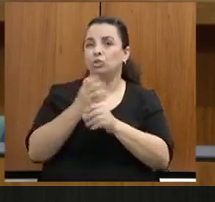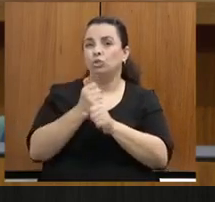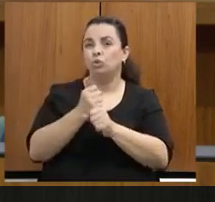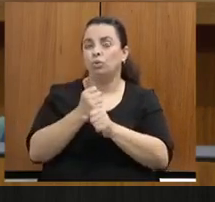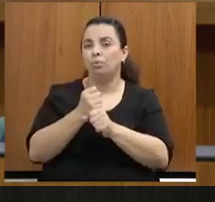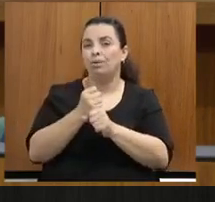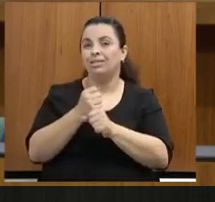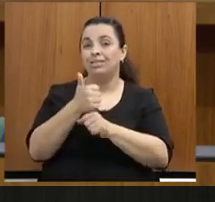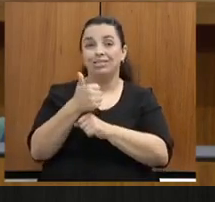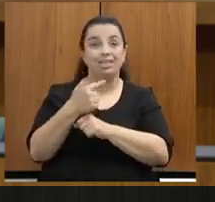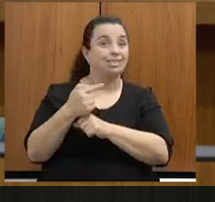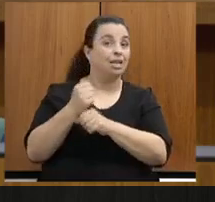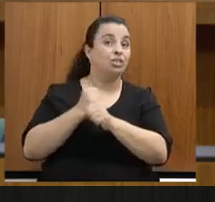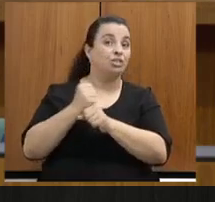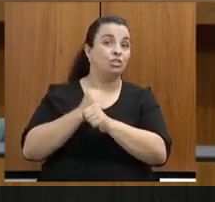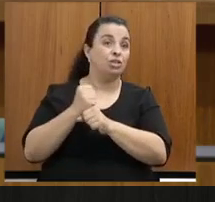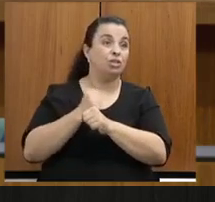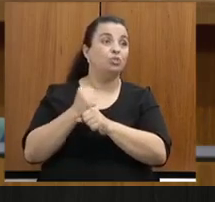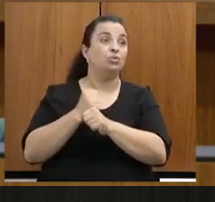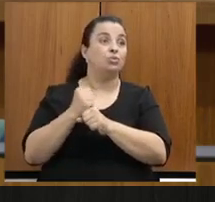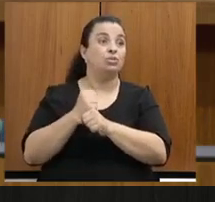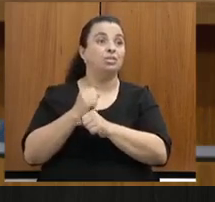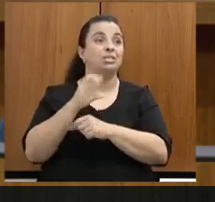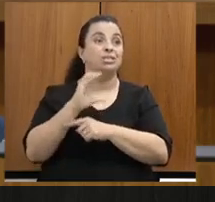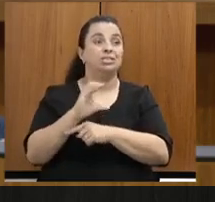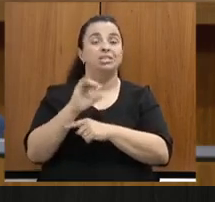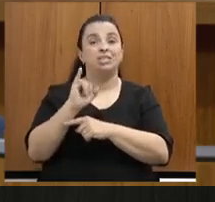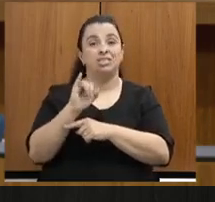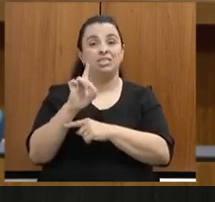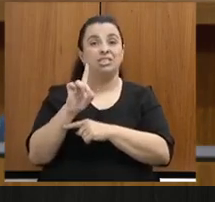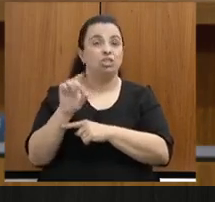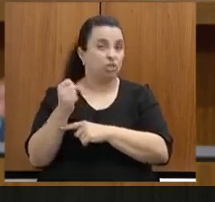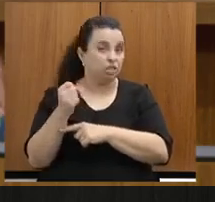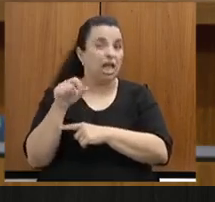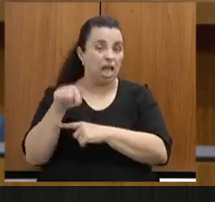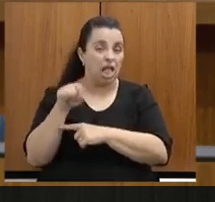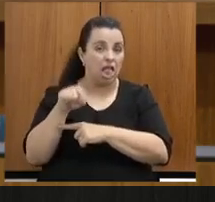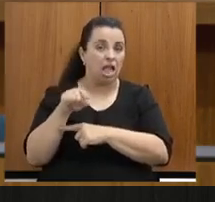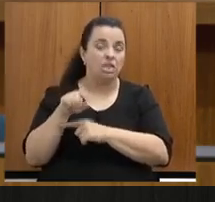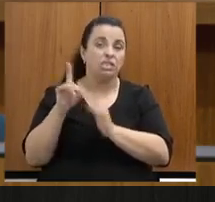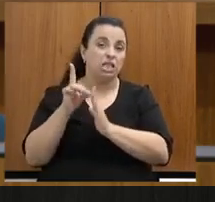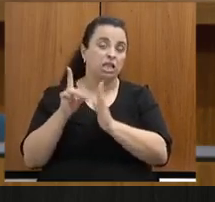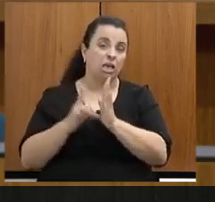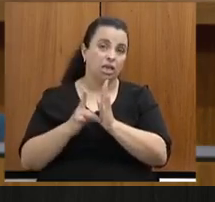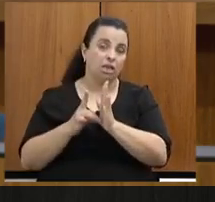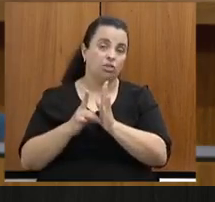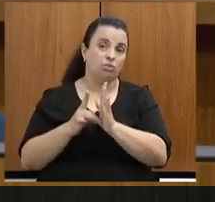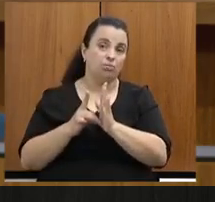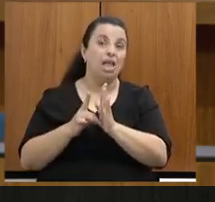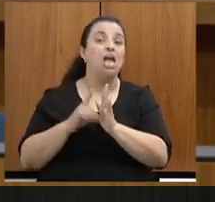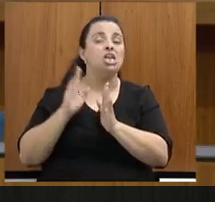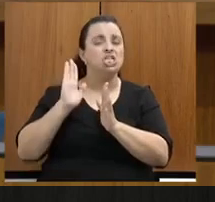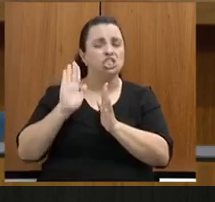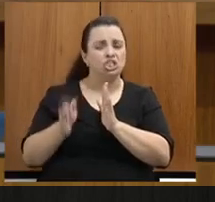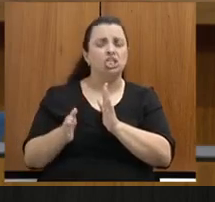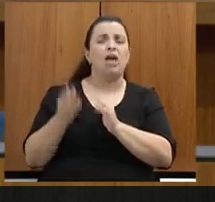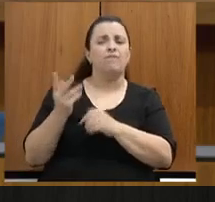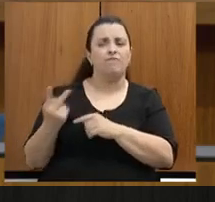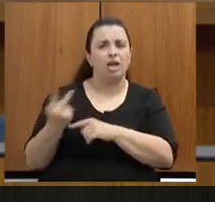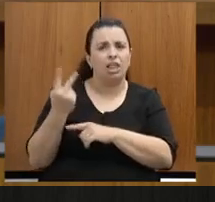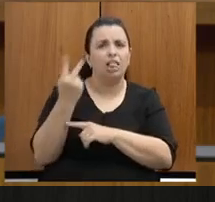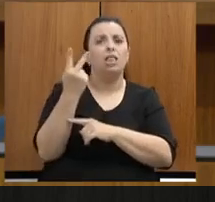dos cids então ele já foi validado por mim pelo comandante-geral da Polícia Militar do